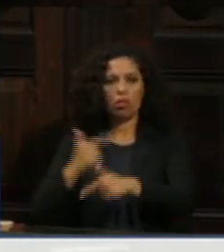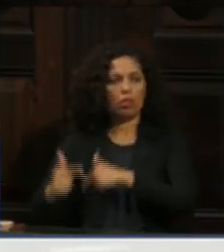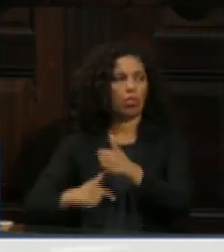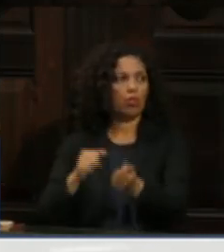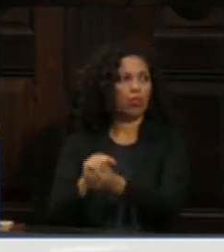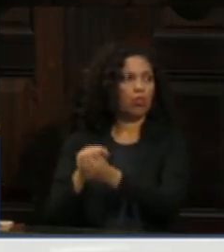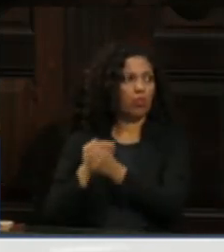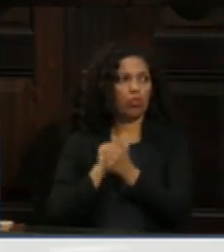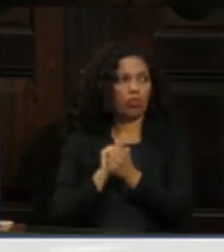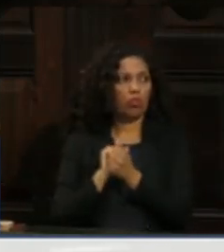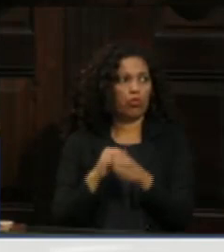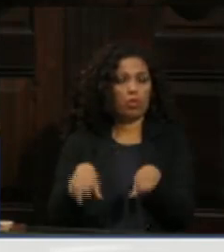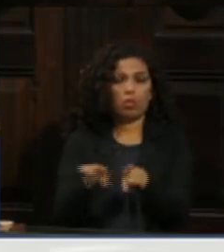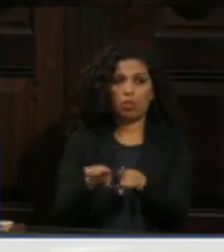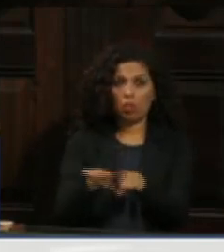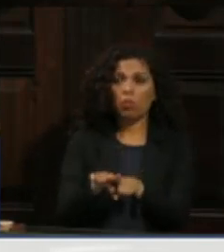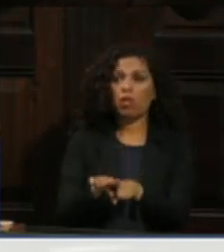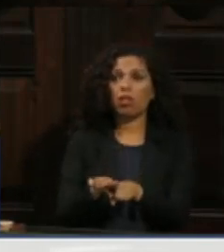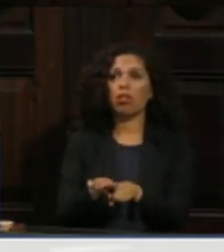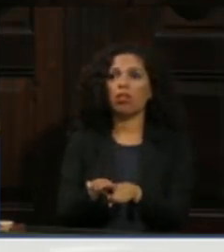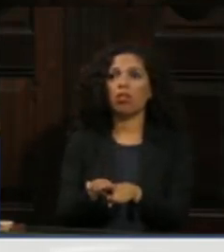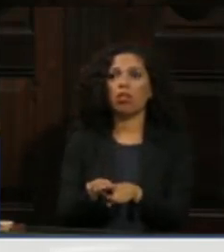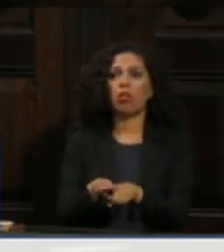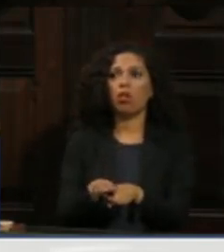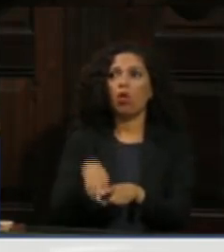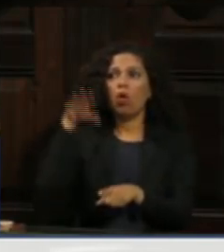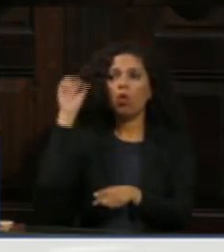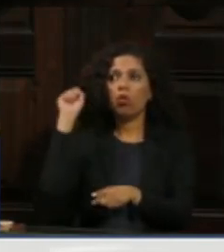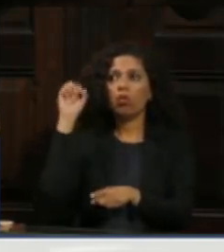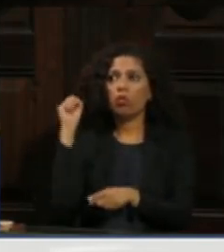como na condição de advogados,